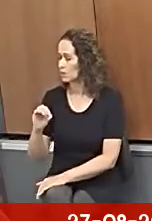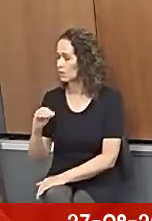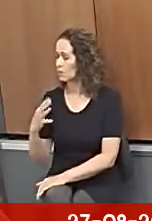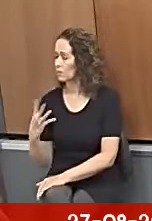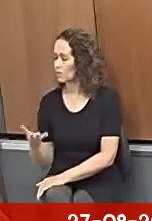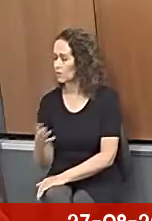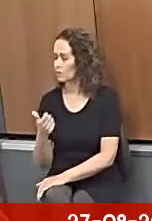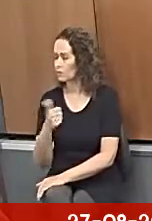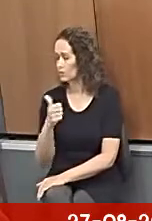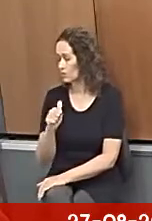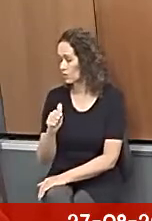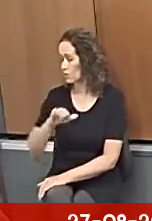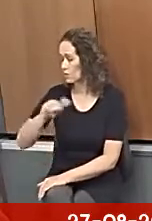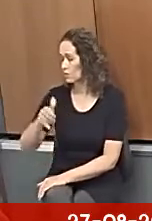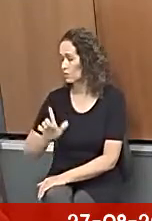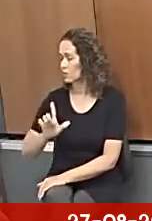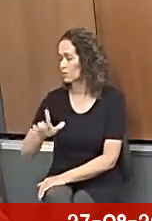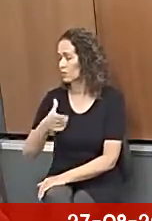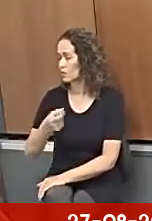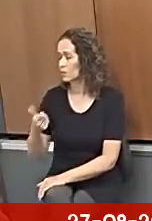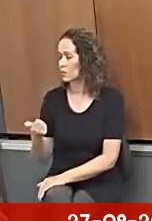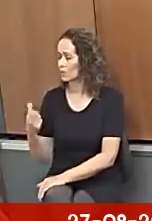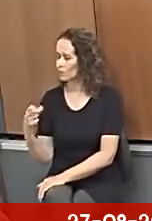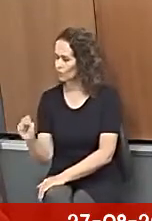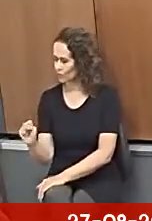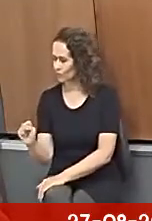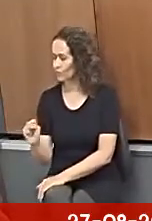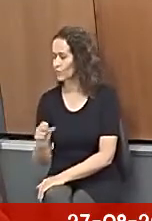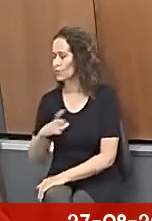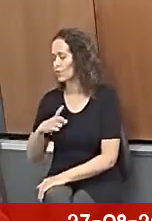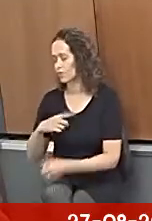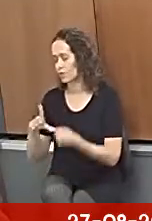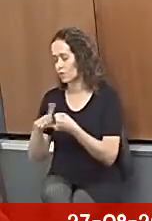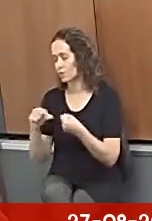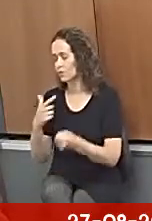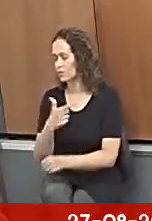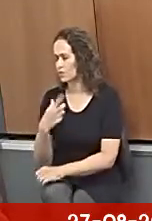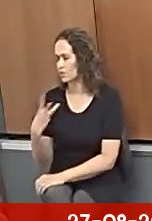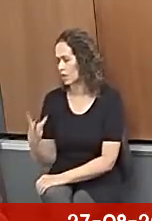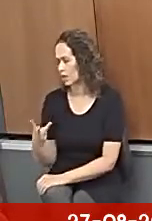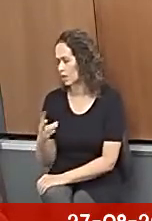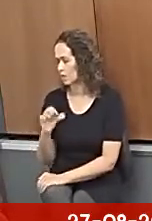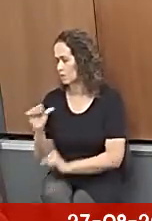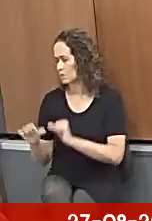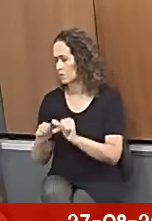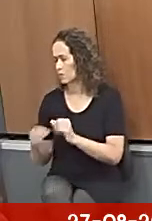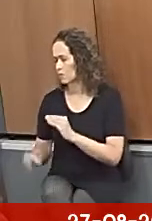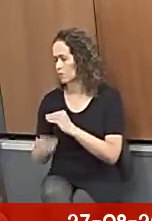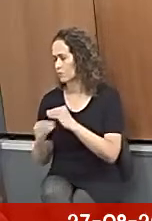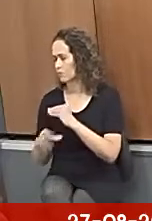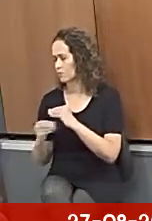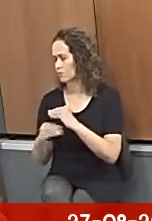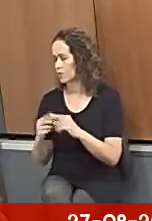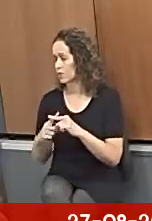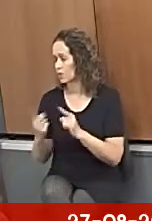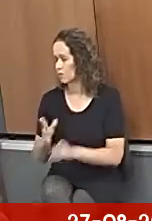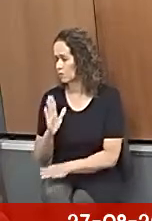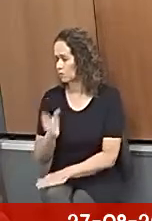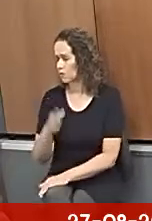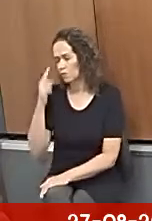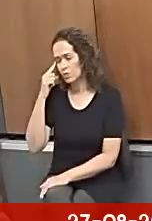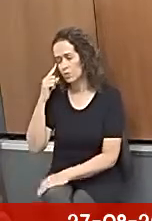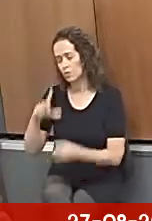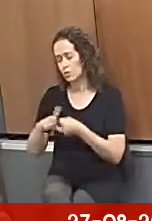recente no ele alterou o artigo 23 mas olha só já começa equivocada ele menciona o artigo